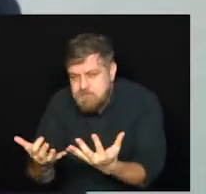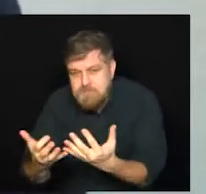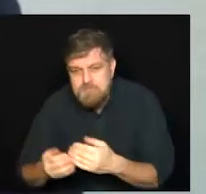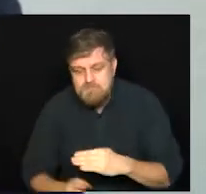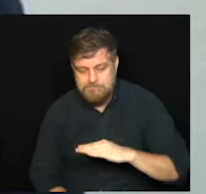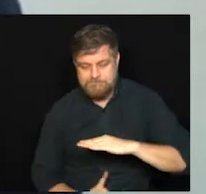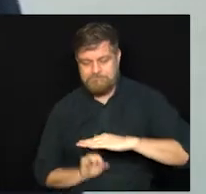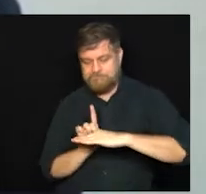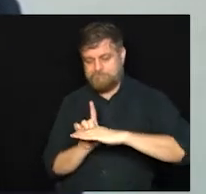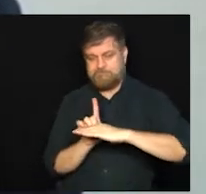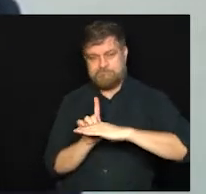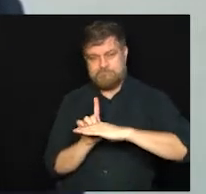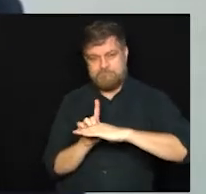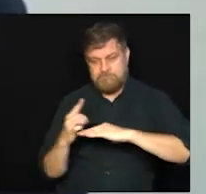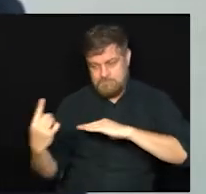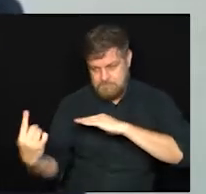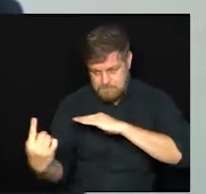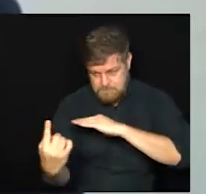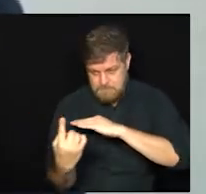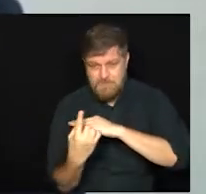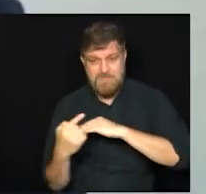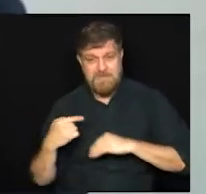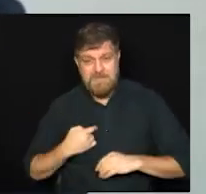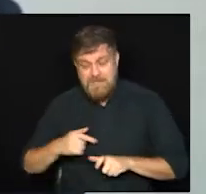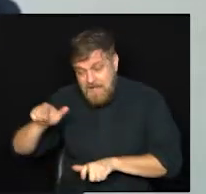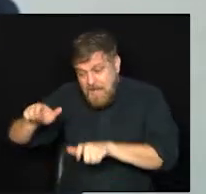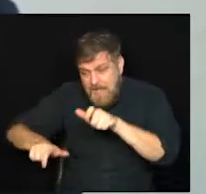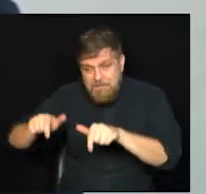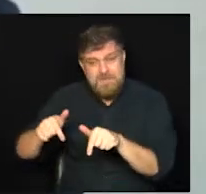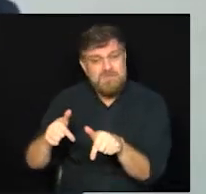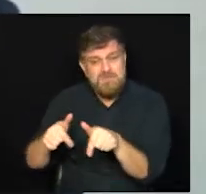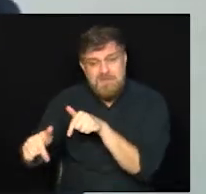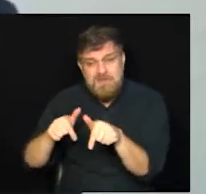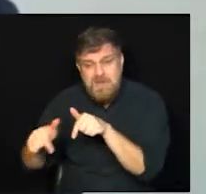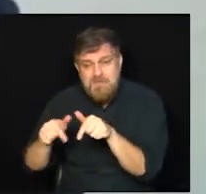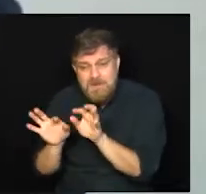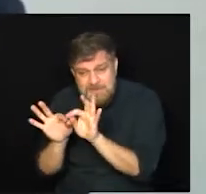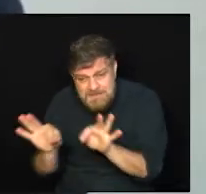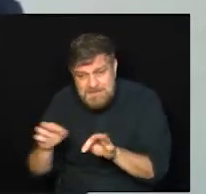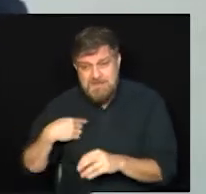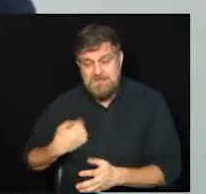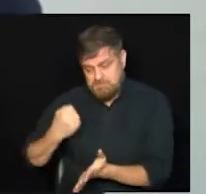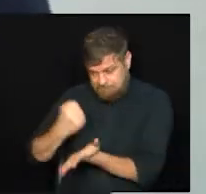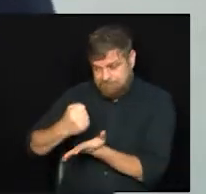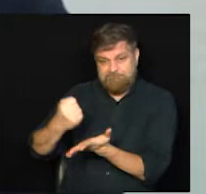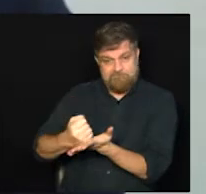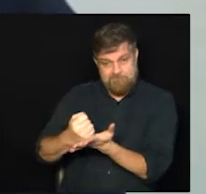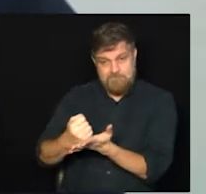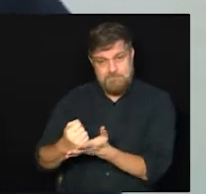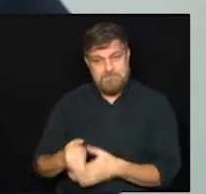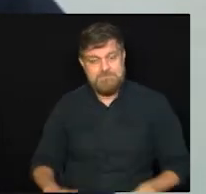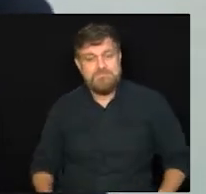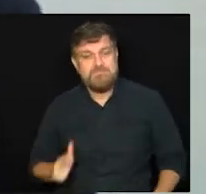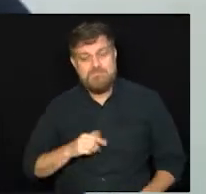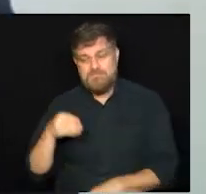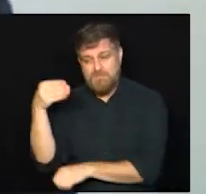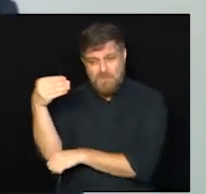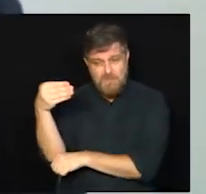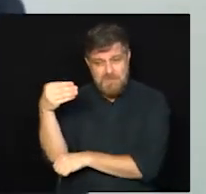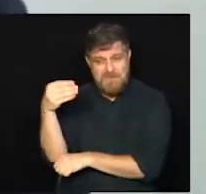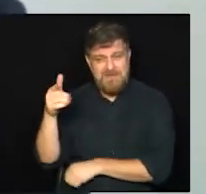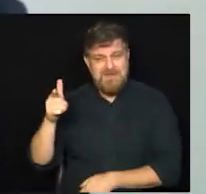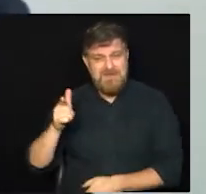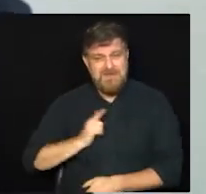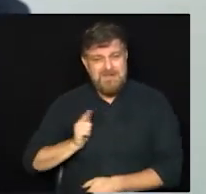a hotelaria emprega quem mais precisa do emprego, é importante a gente, né, deixar isso claro. E a hotelaria, ela tem